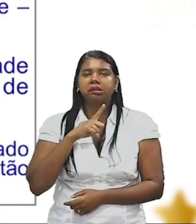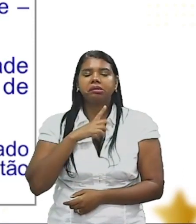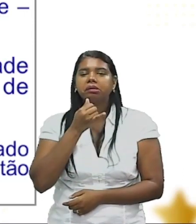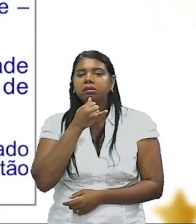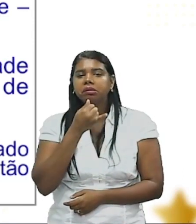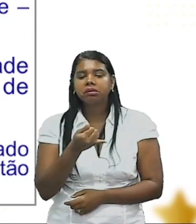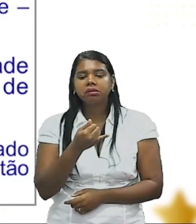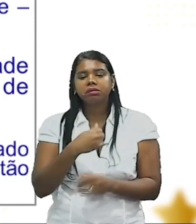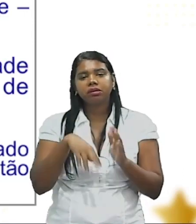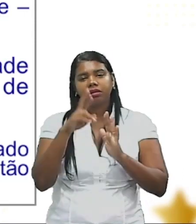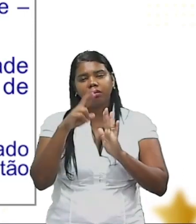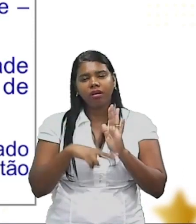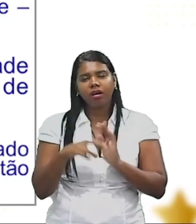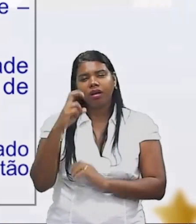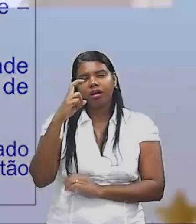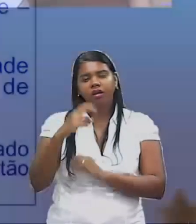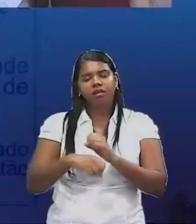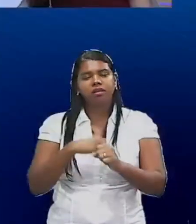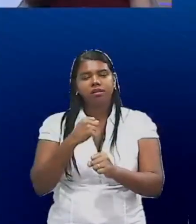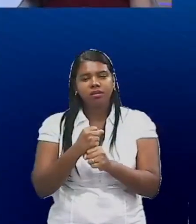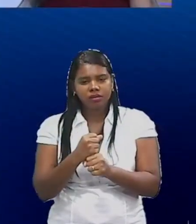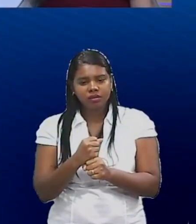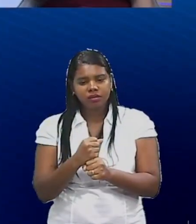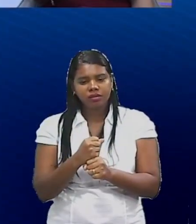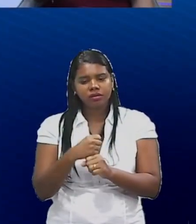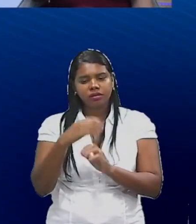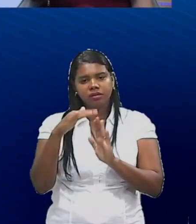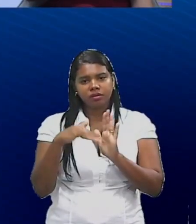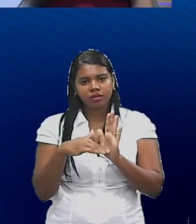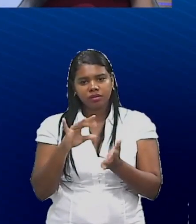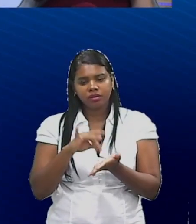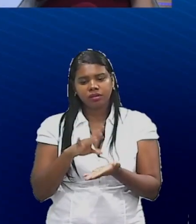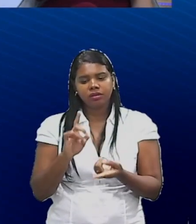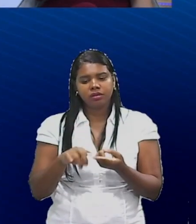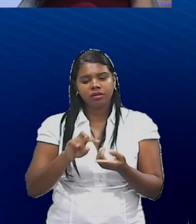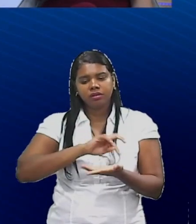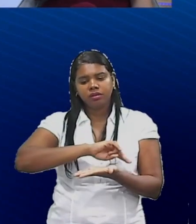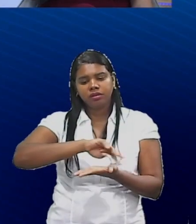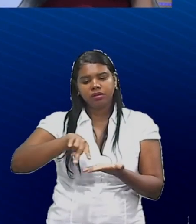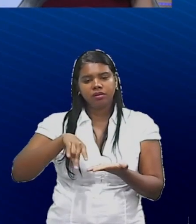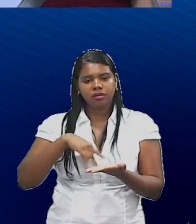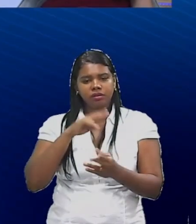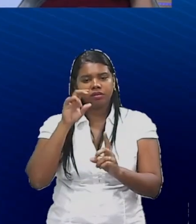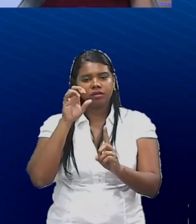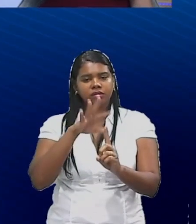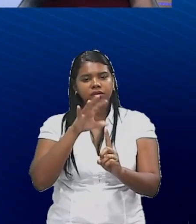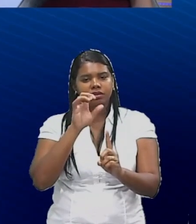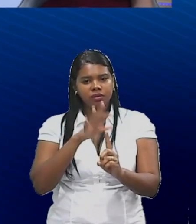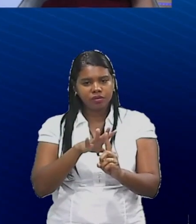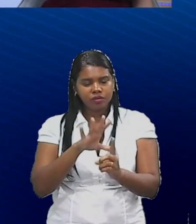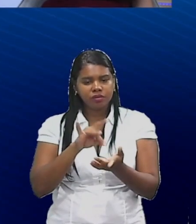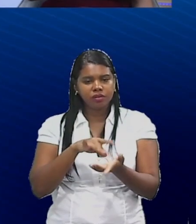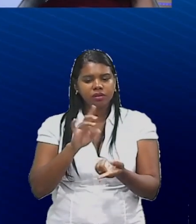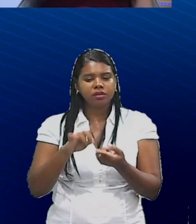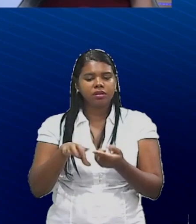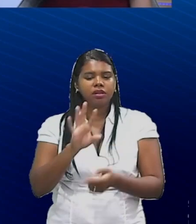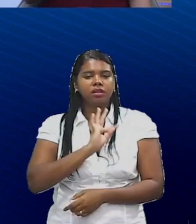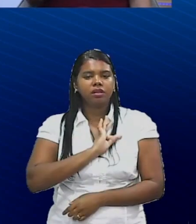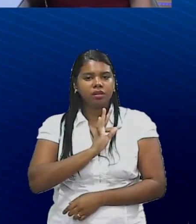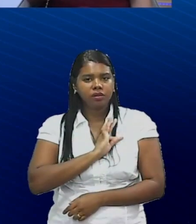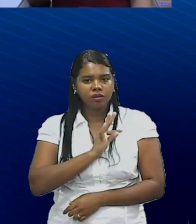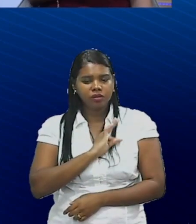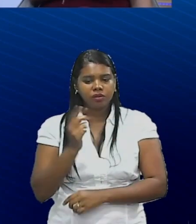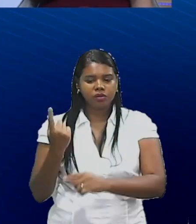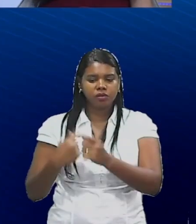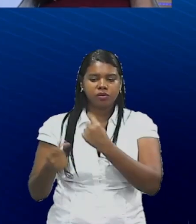uma regra, 5 anos, a norma ela é revisada devido a várias influências externas, tecnologia,